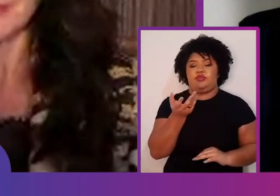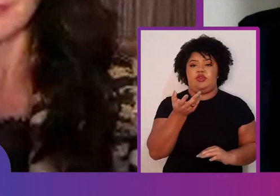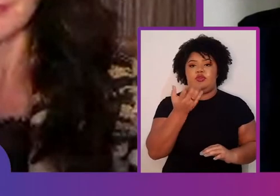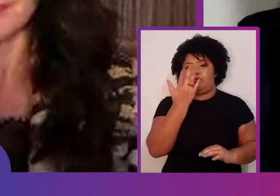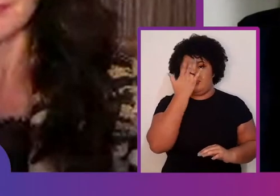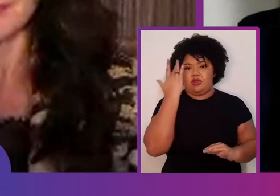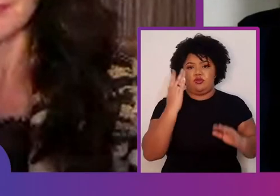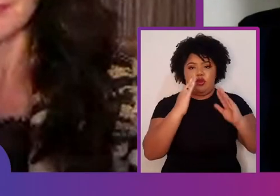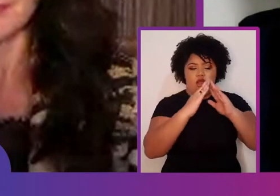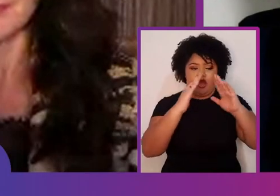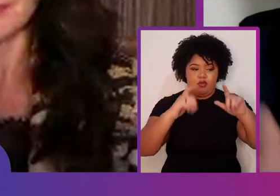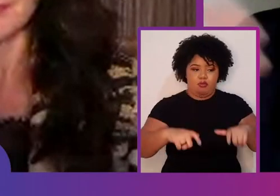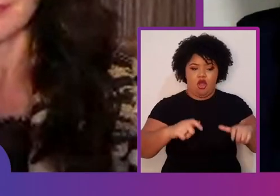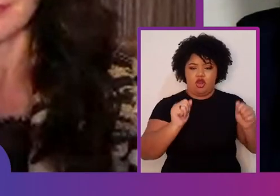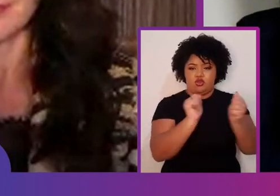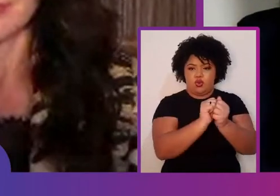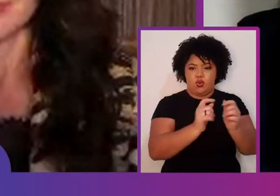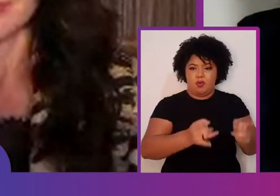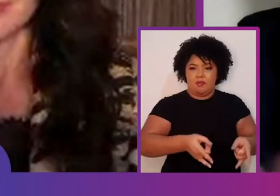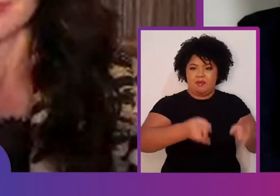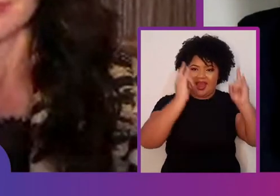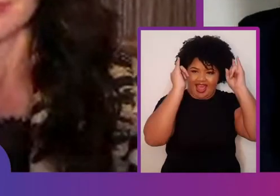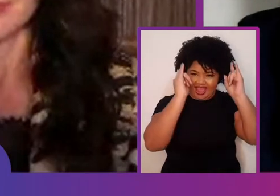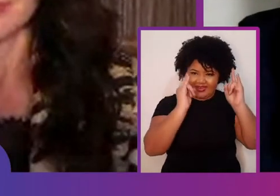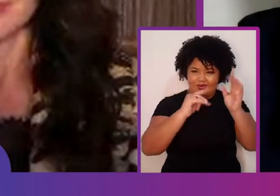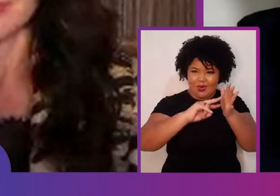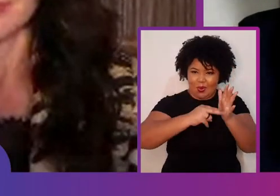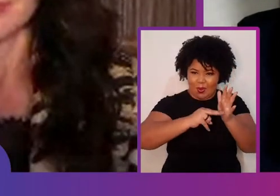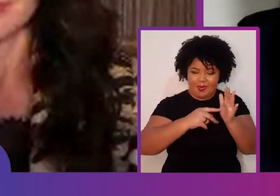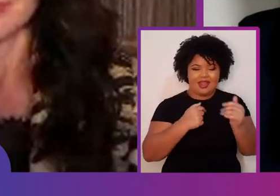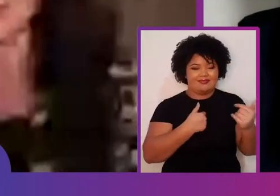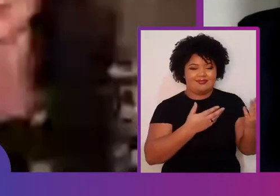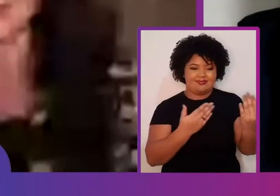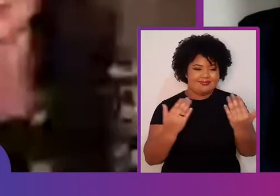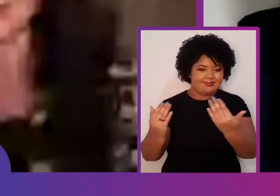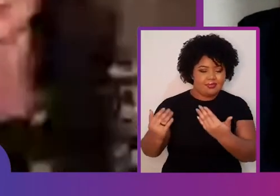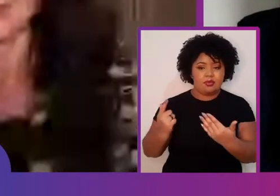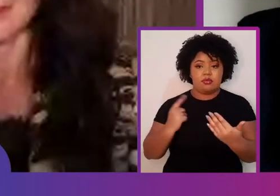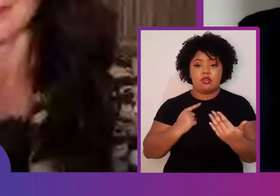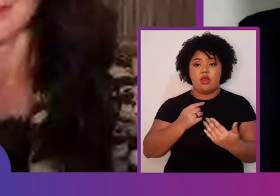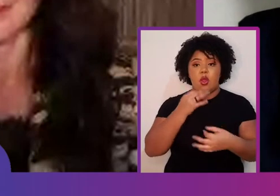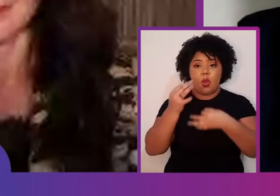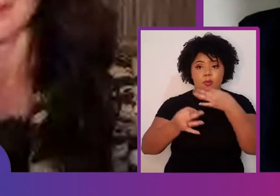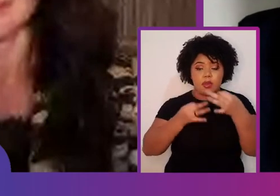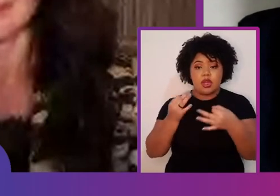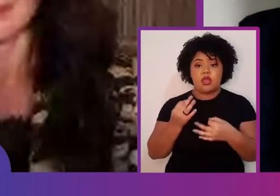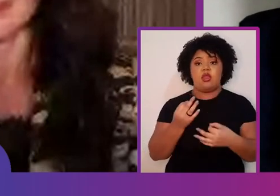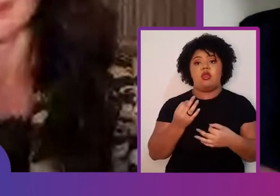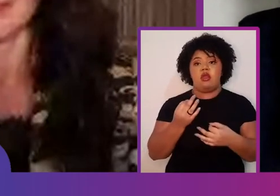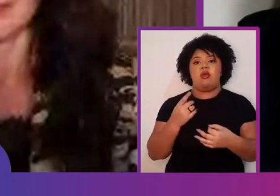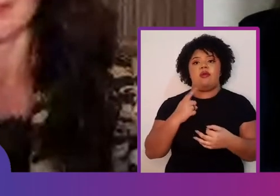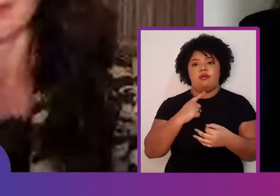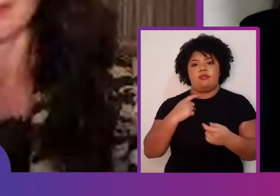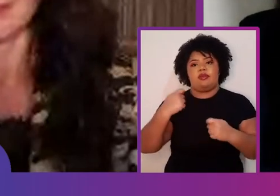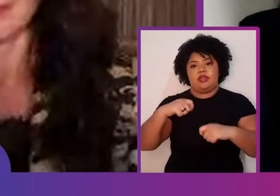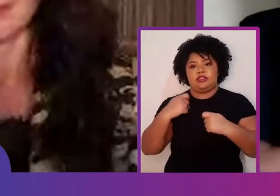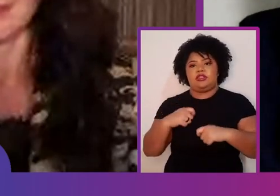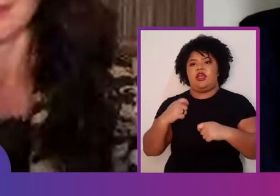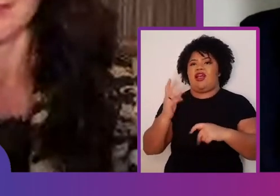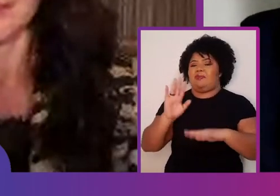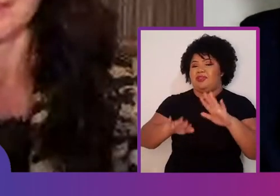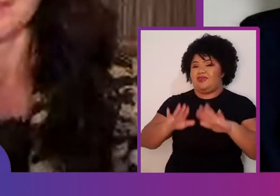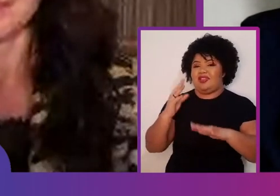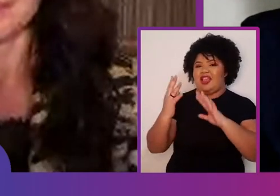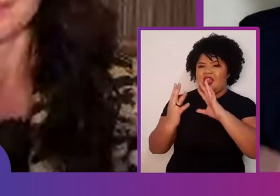moram no mesmo prédio que você também posiciona os dois lados da moeda, quebra o pau e olha, esse aí eu